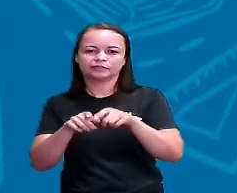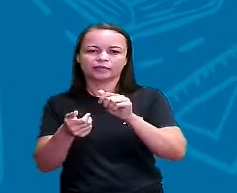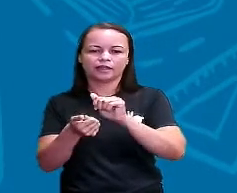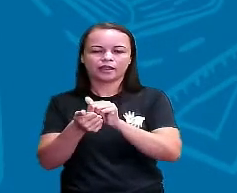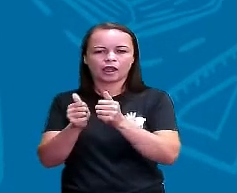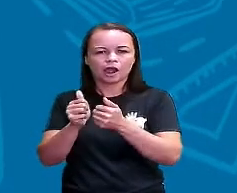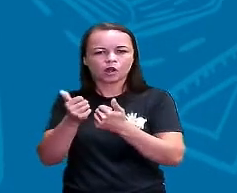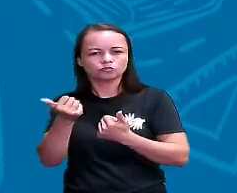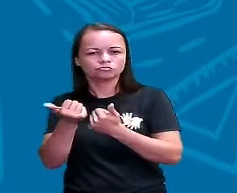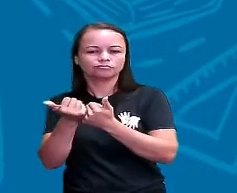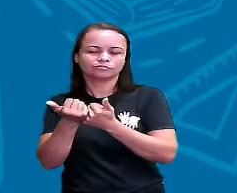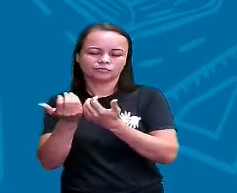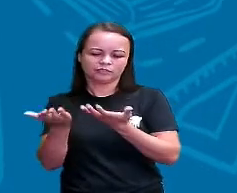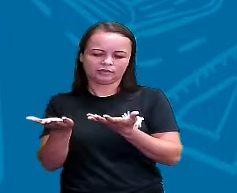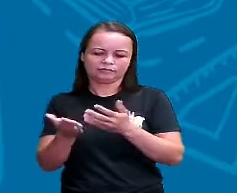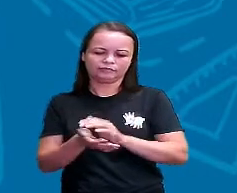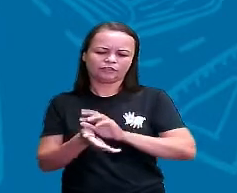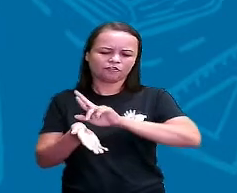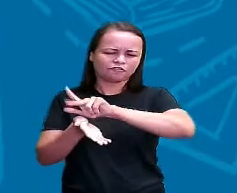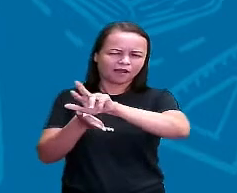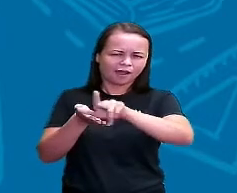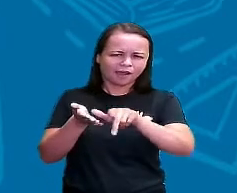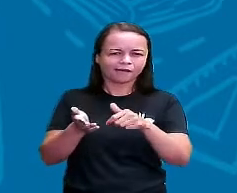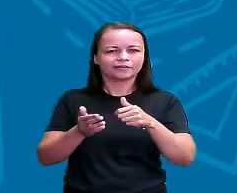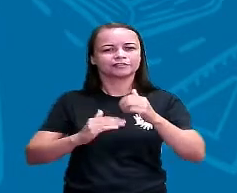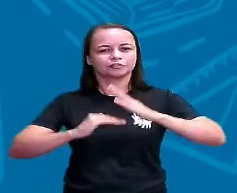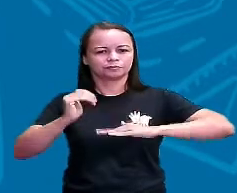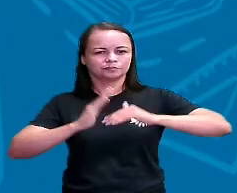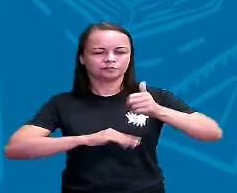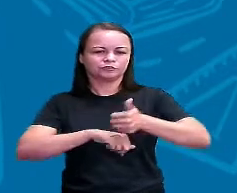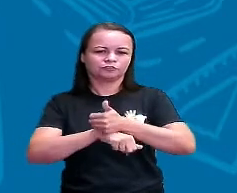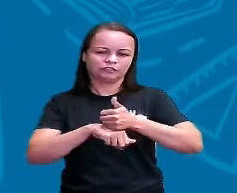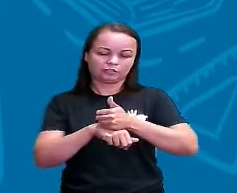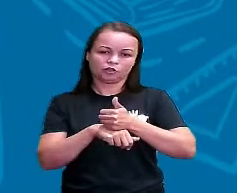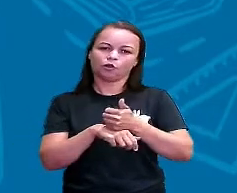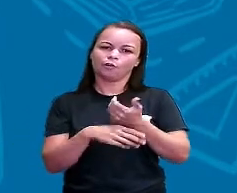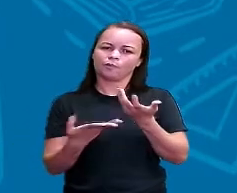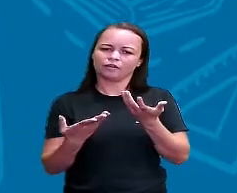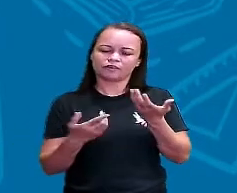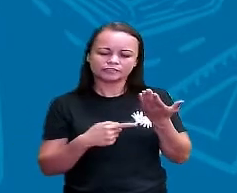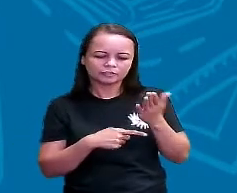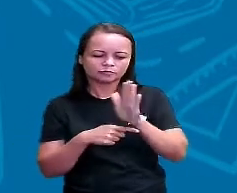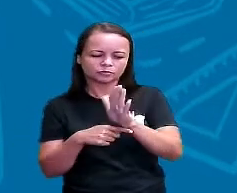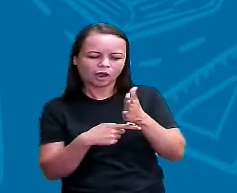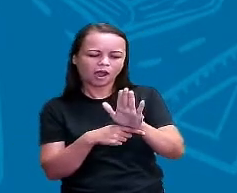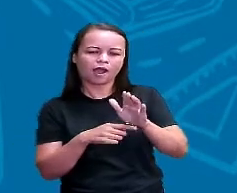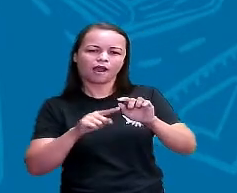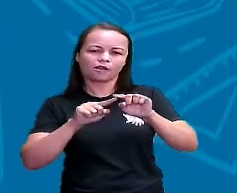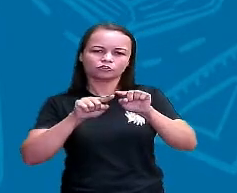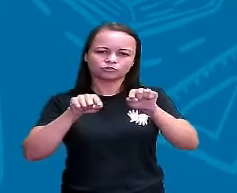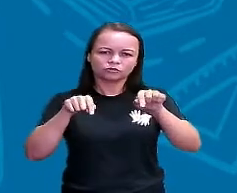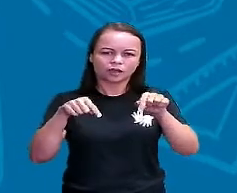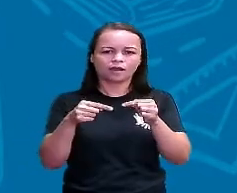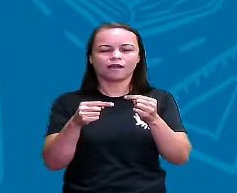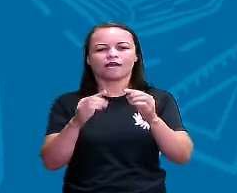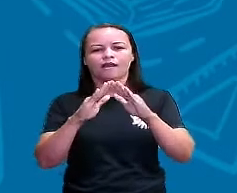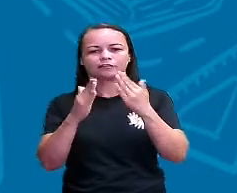instituição, existem várias profissões, certo? Para fazer aquela escola funcionar,